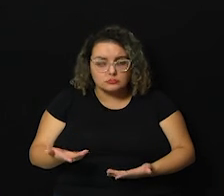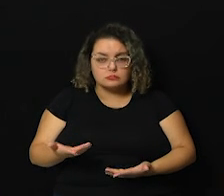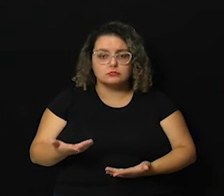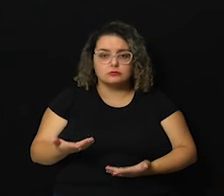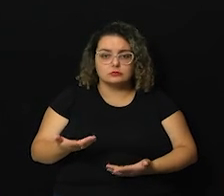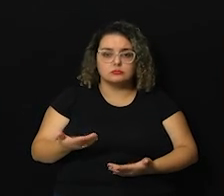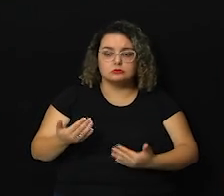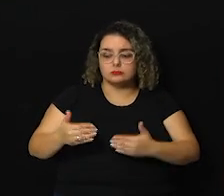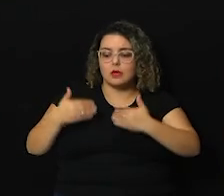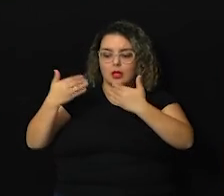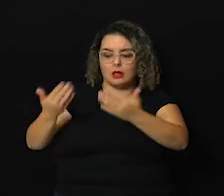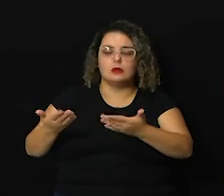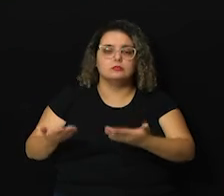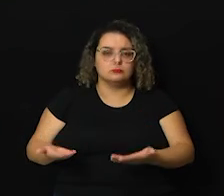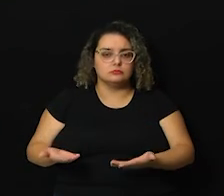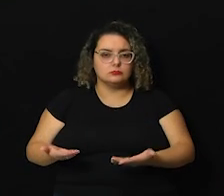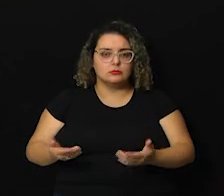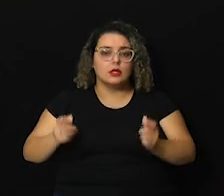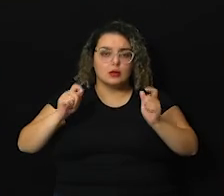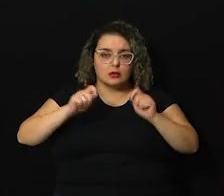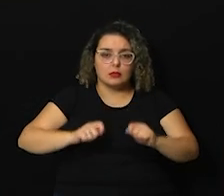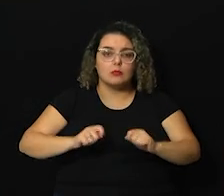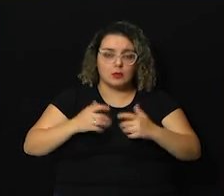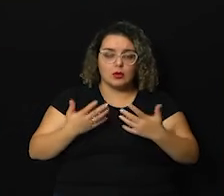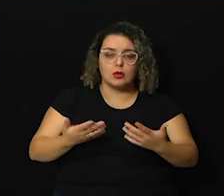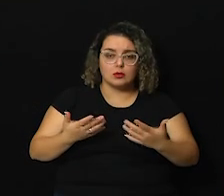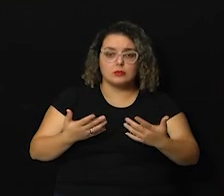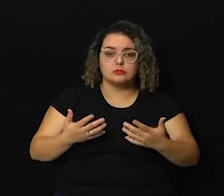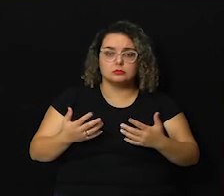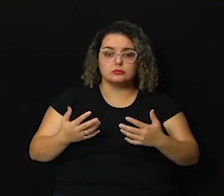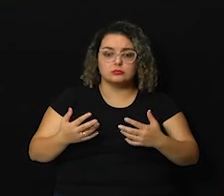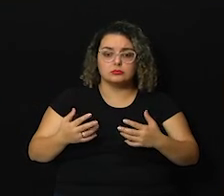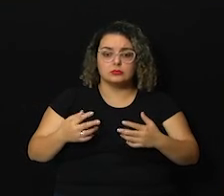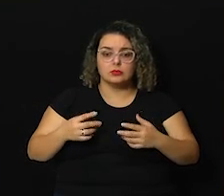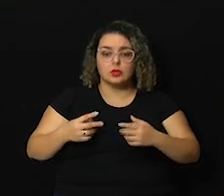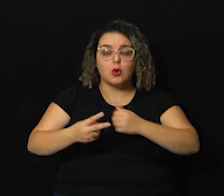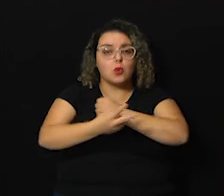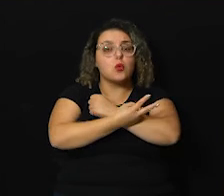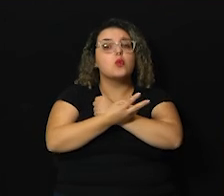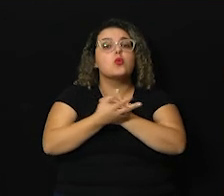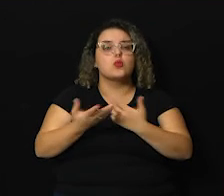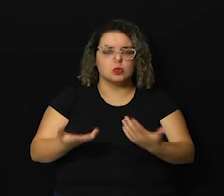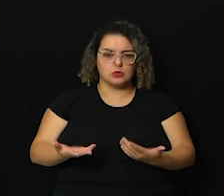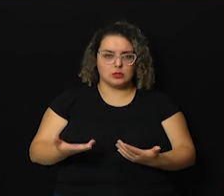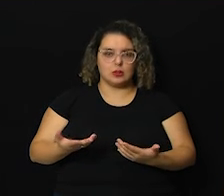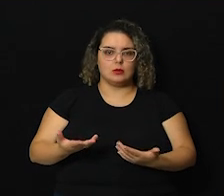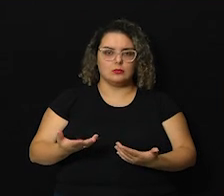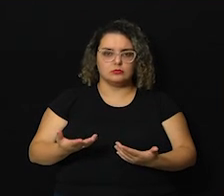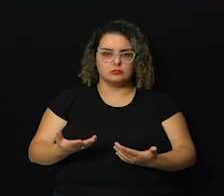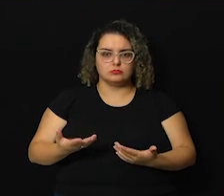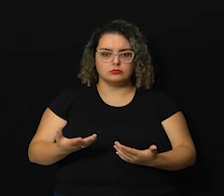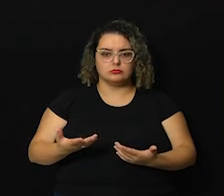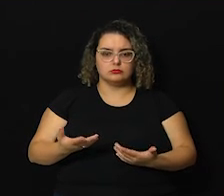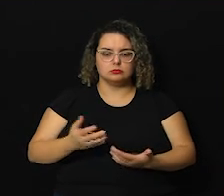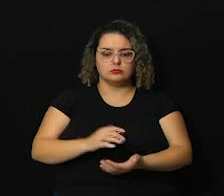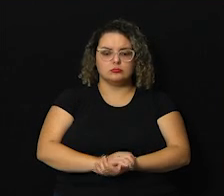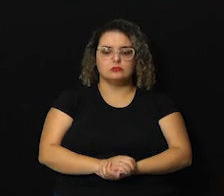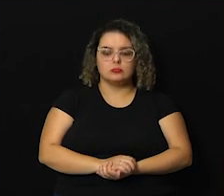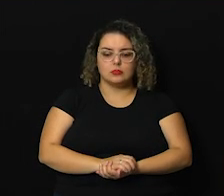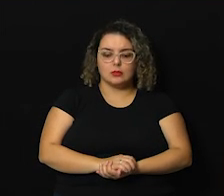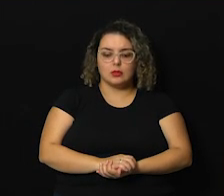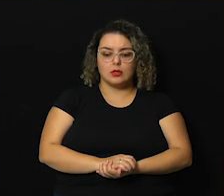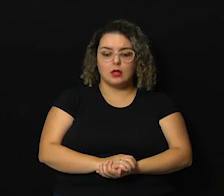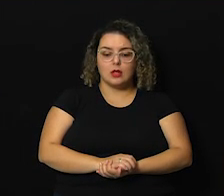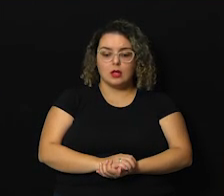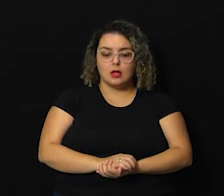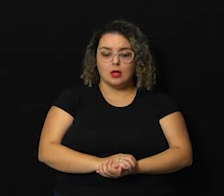de agentes externos, para que a gente possa, então, tomar conta da nossa vida. Não é? Nos cânceres que são